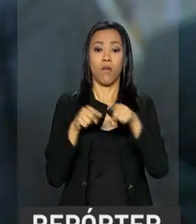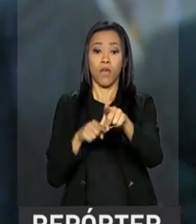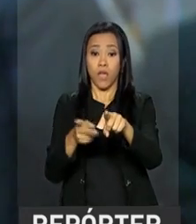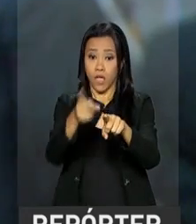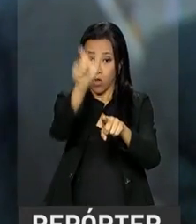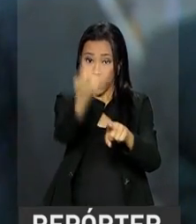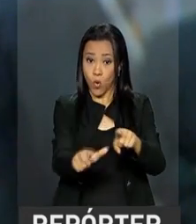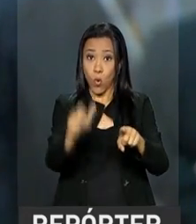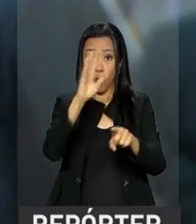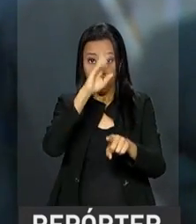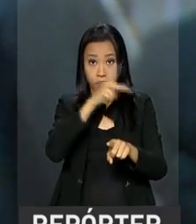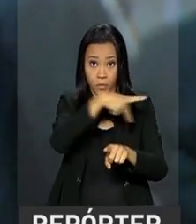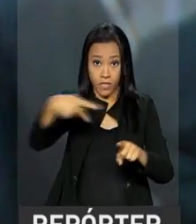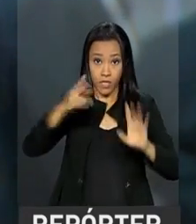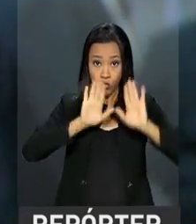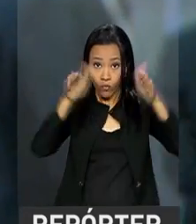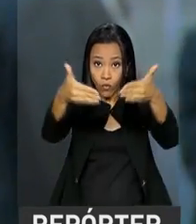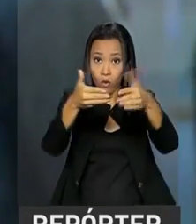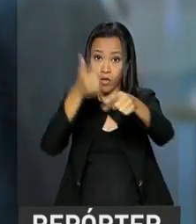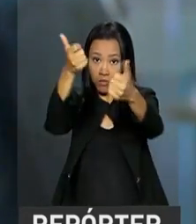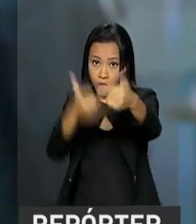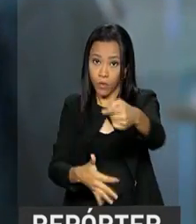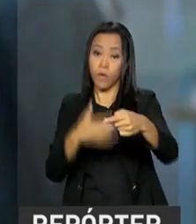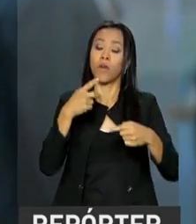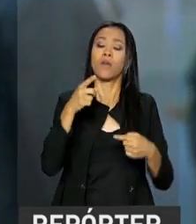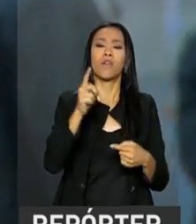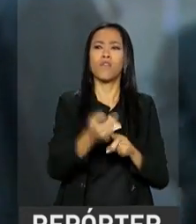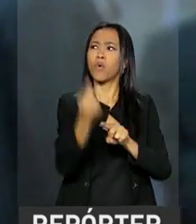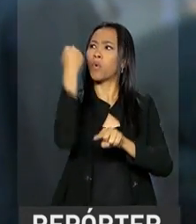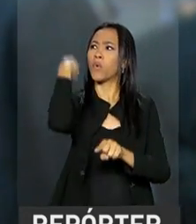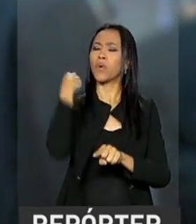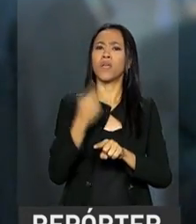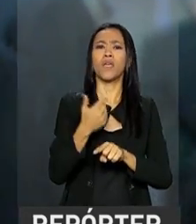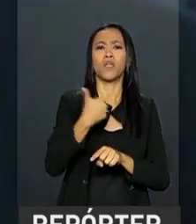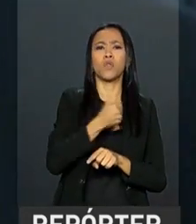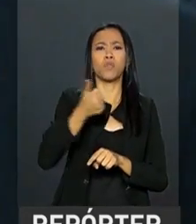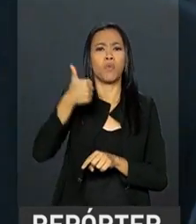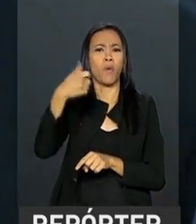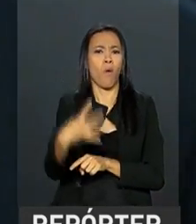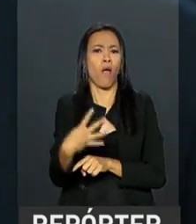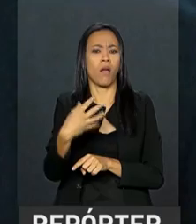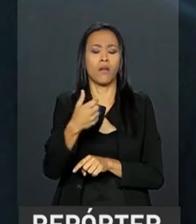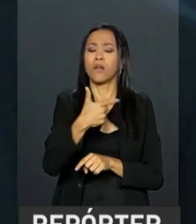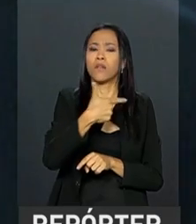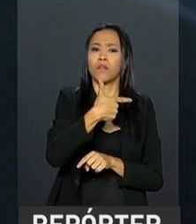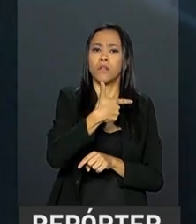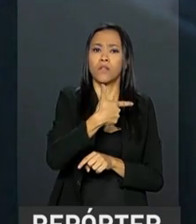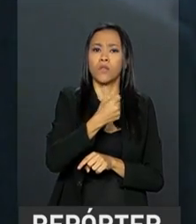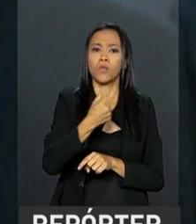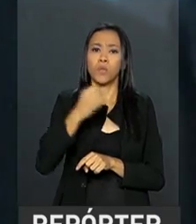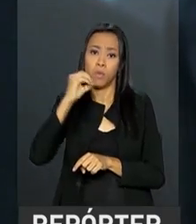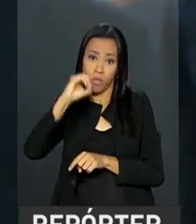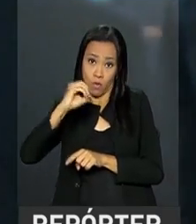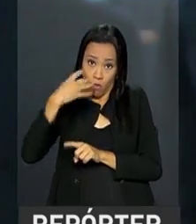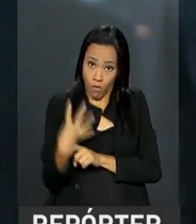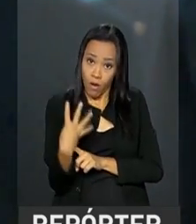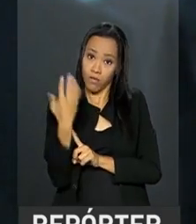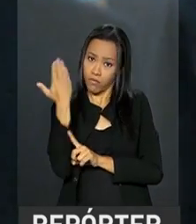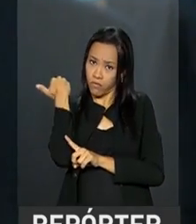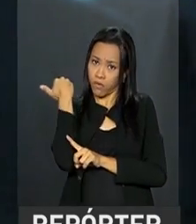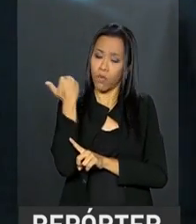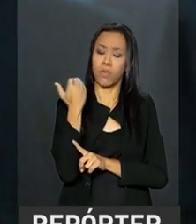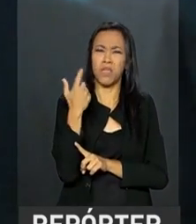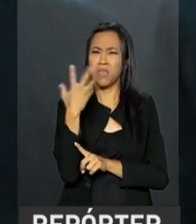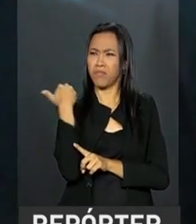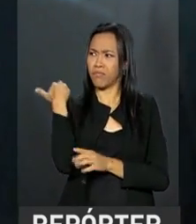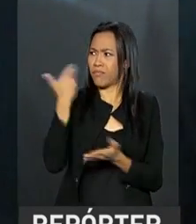novo modelo para o setor elétrico brasileiro foi instituído em 2004 e que muita coisa mudou nos últimos anos. Ele defendeu